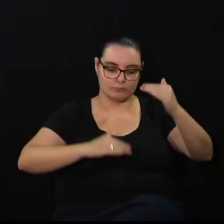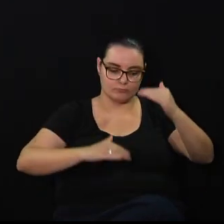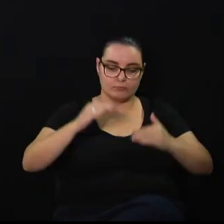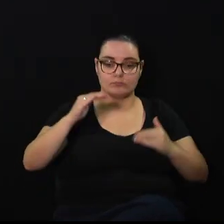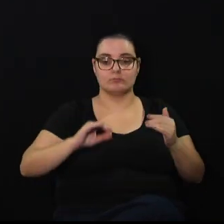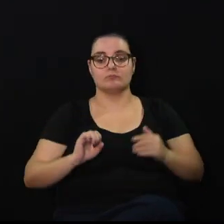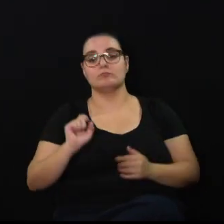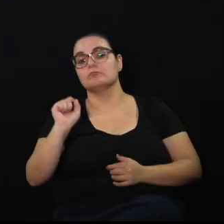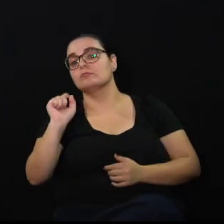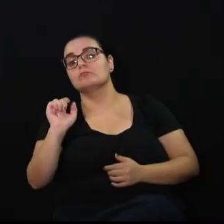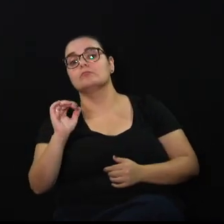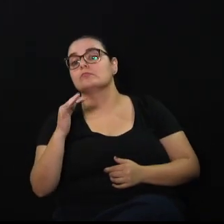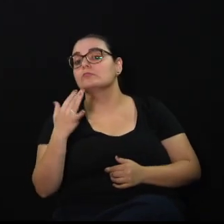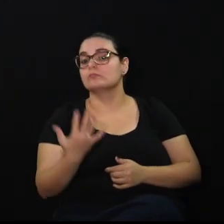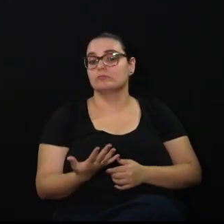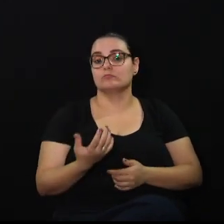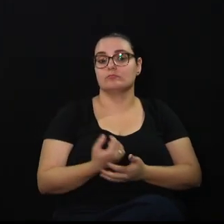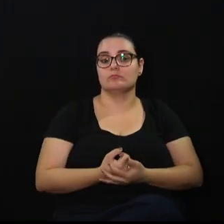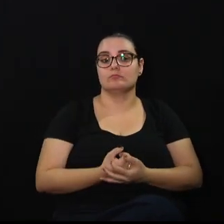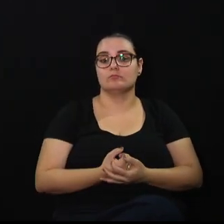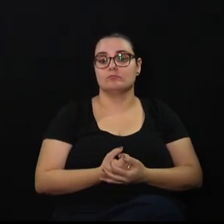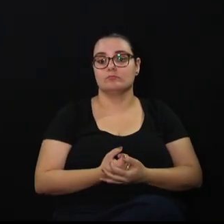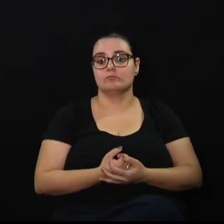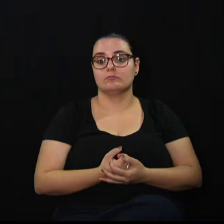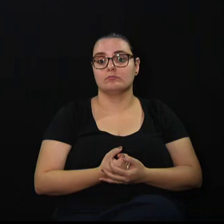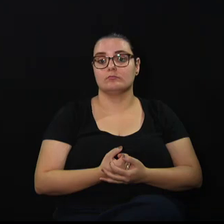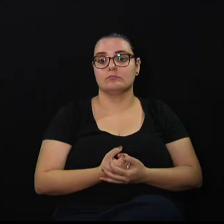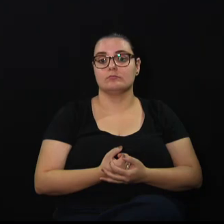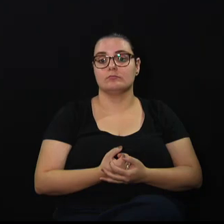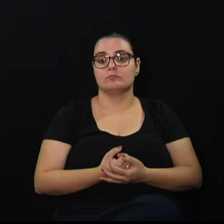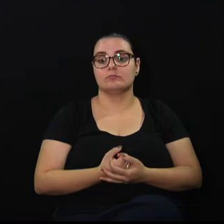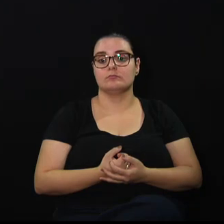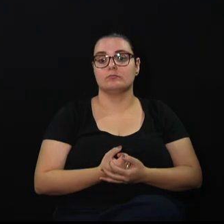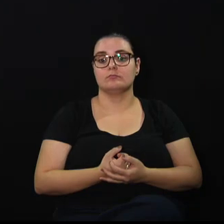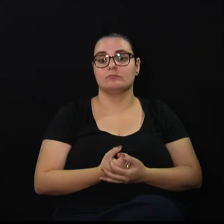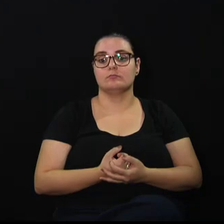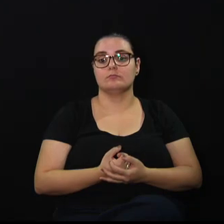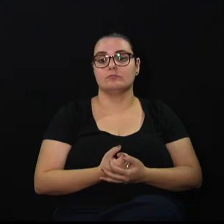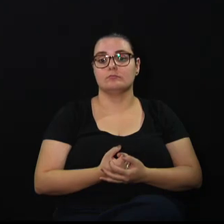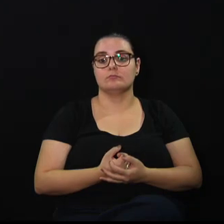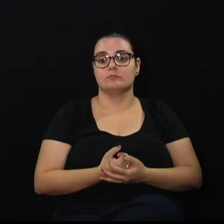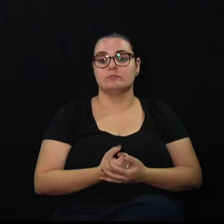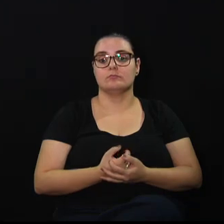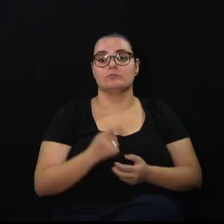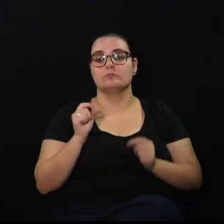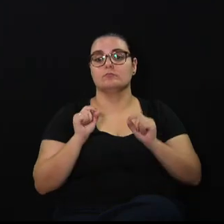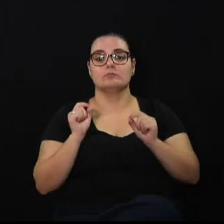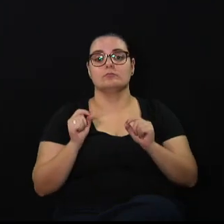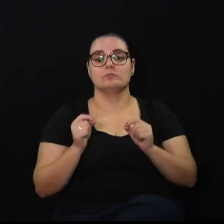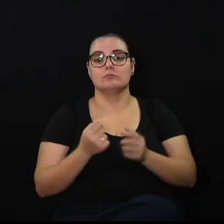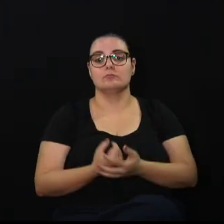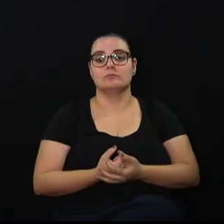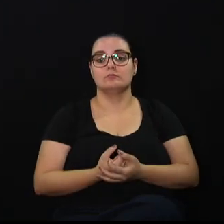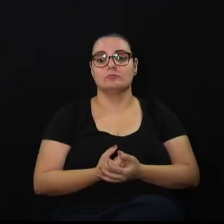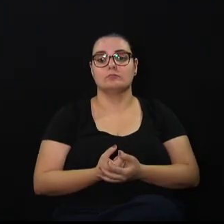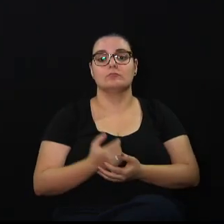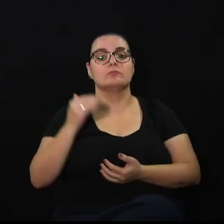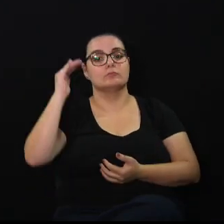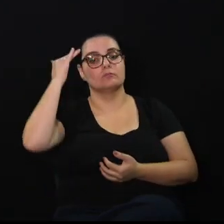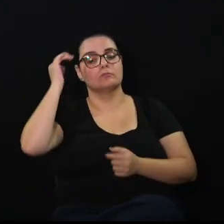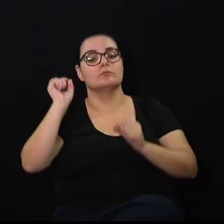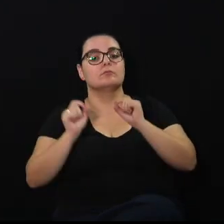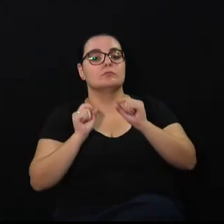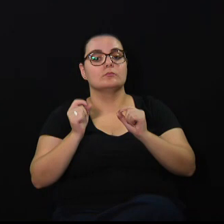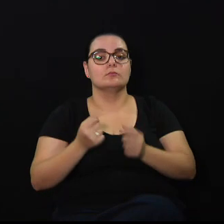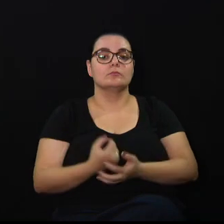acontece que é que a gente precisa eles é que precisam entender é que